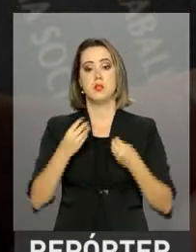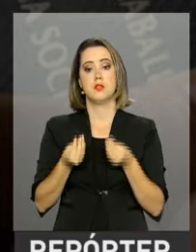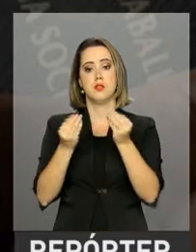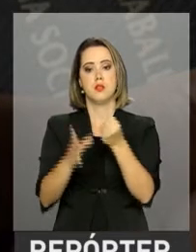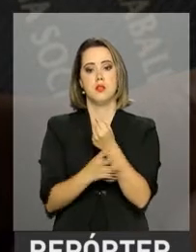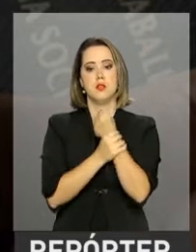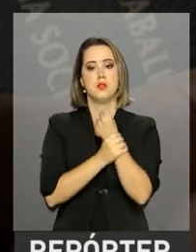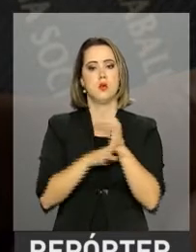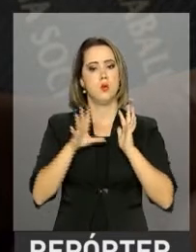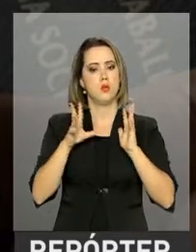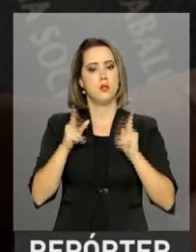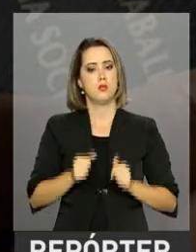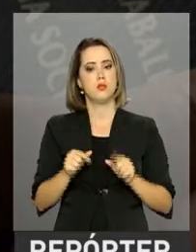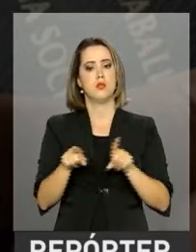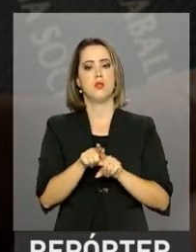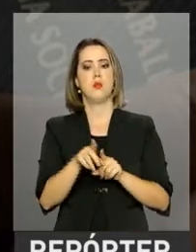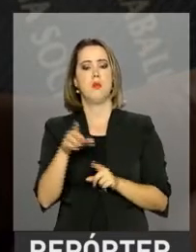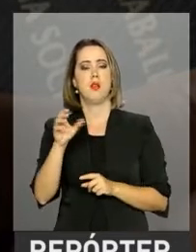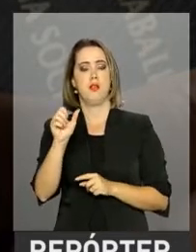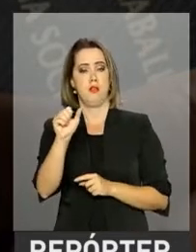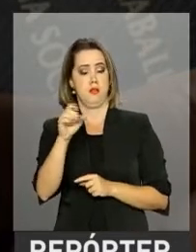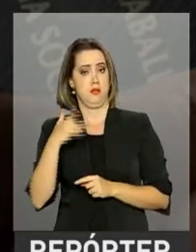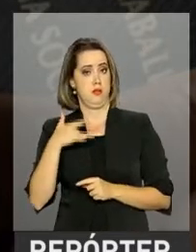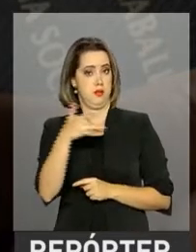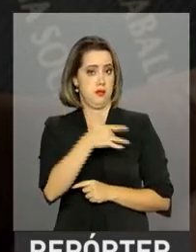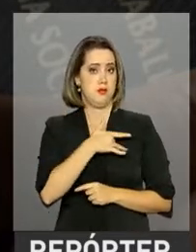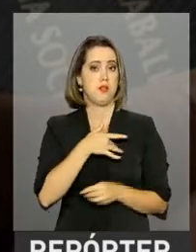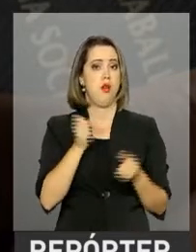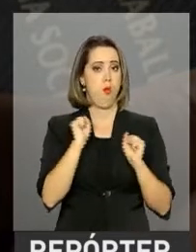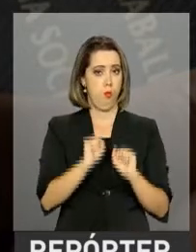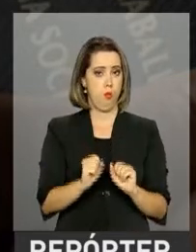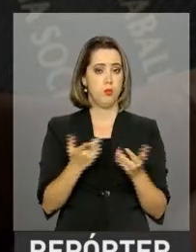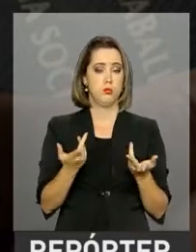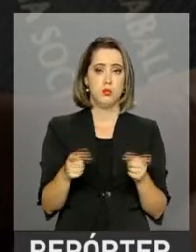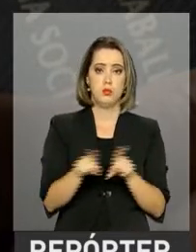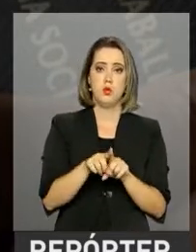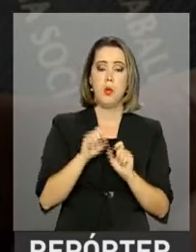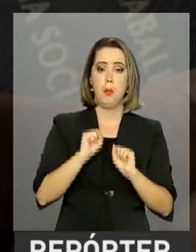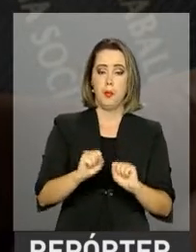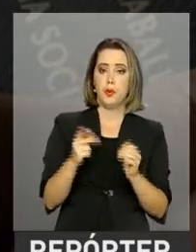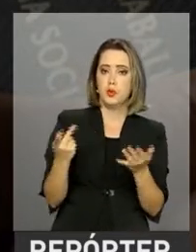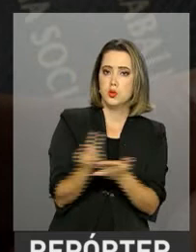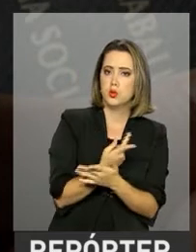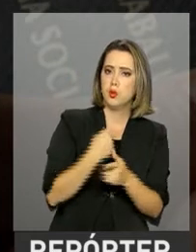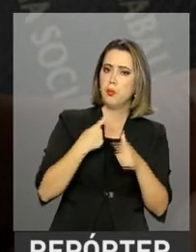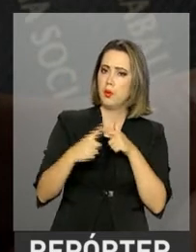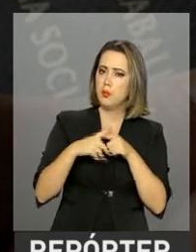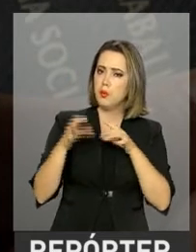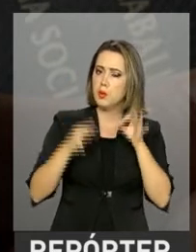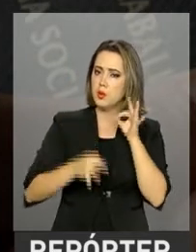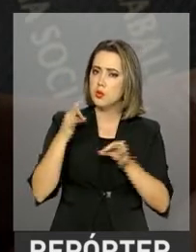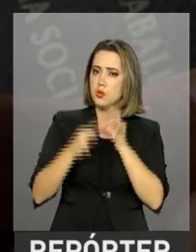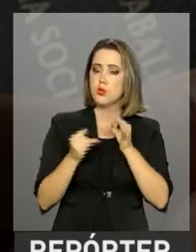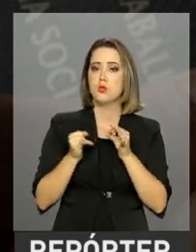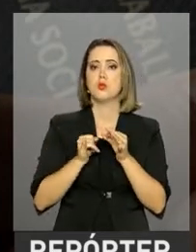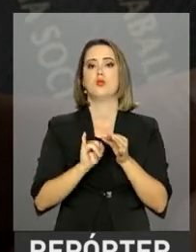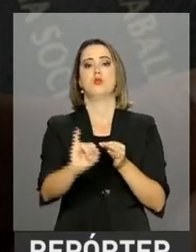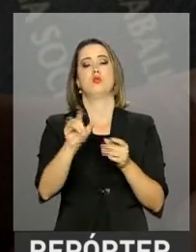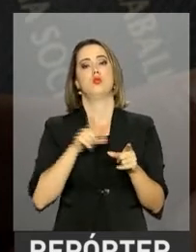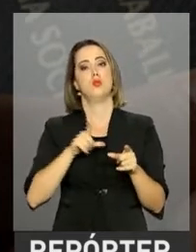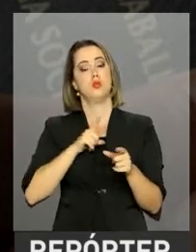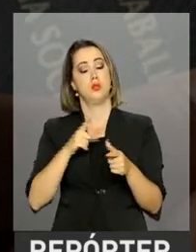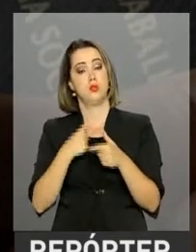salubridade aos trabalhadores e pode vir a ser responsabilizada por obrigações trabalhistas dos